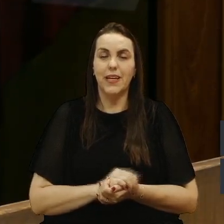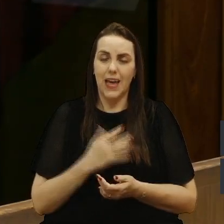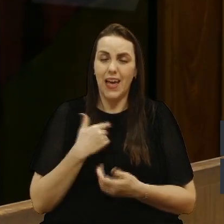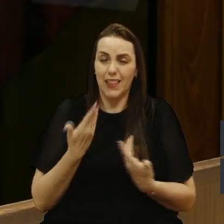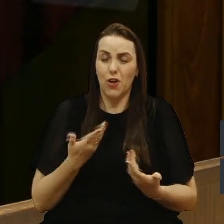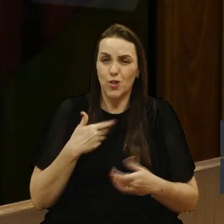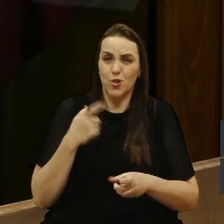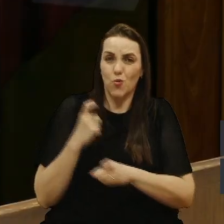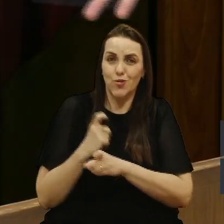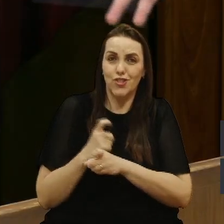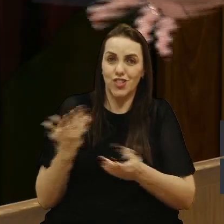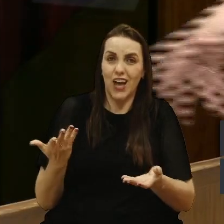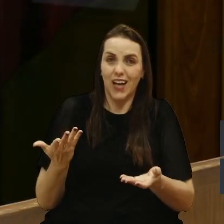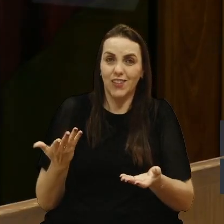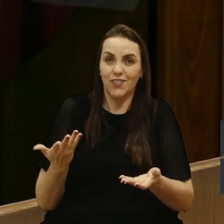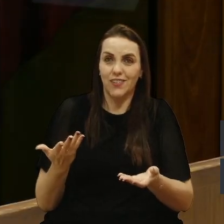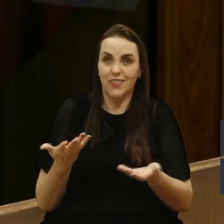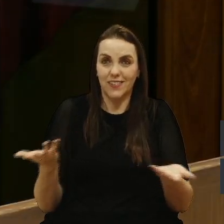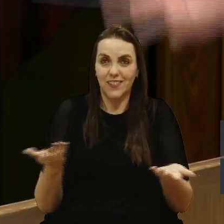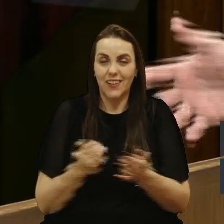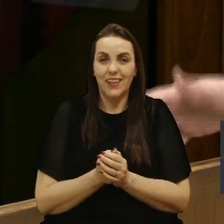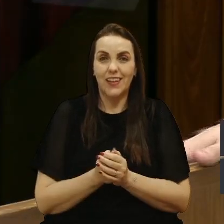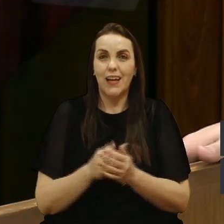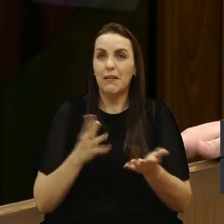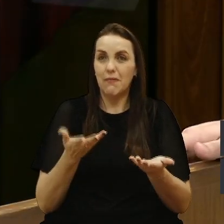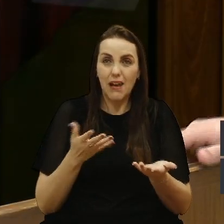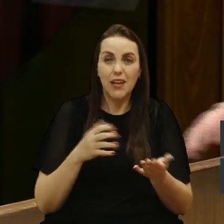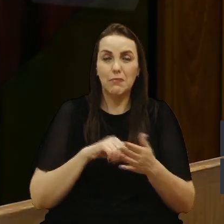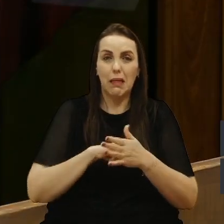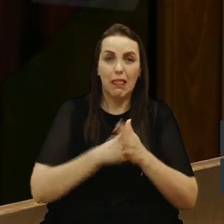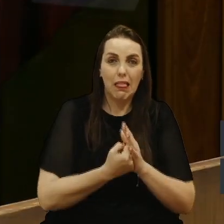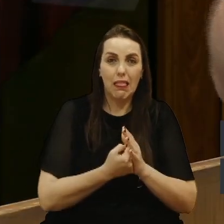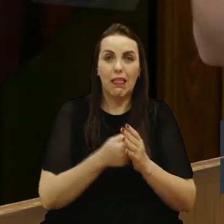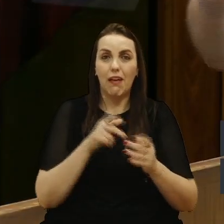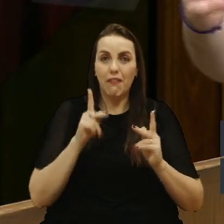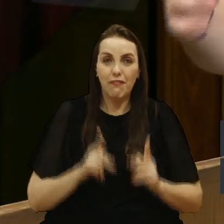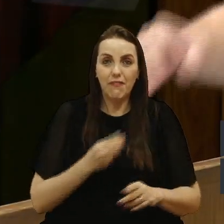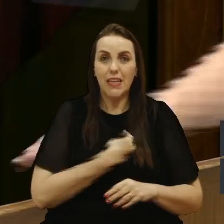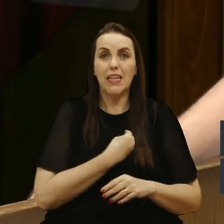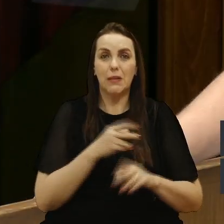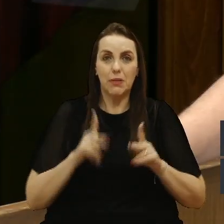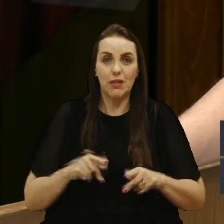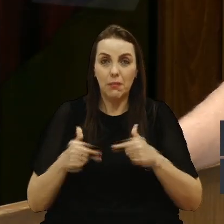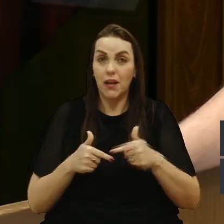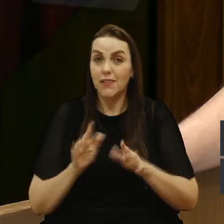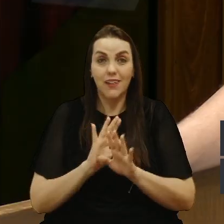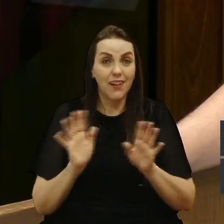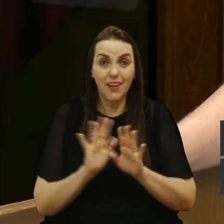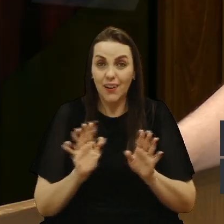Faço para trancar a vida dos outros, faço para as pessoas terem que trabalhar mais. Não, eu faço porque acho que tem que fazer.